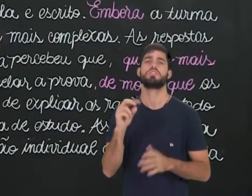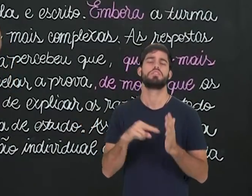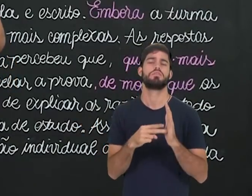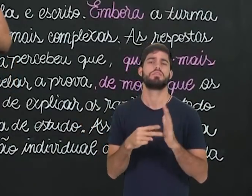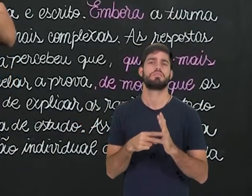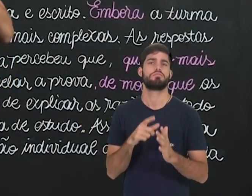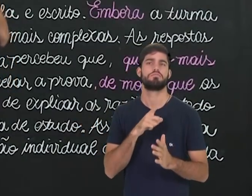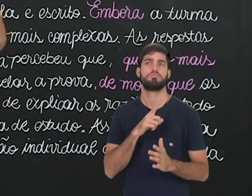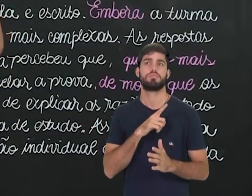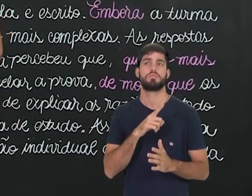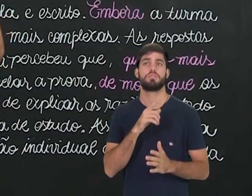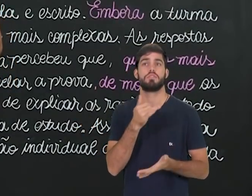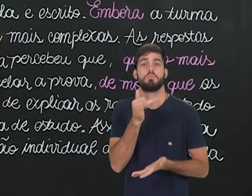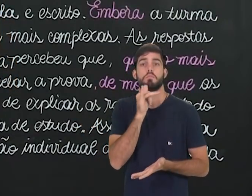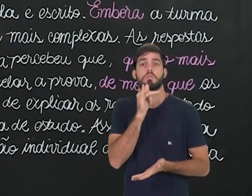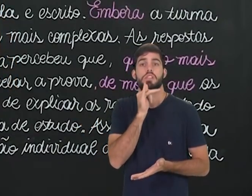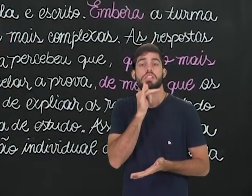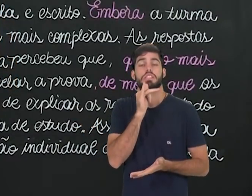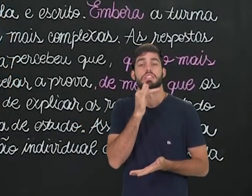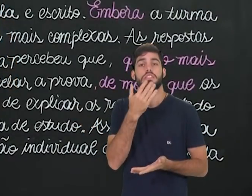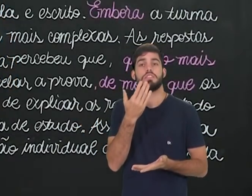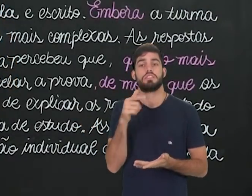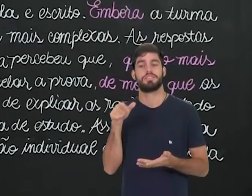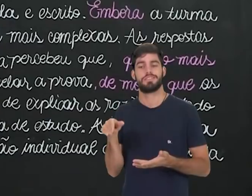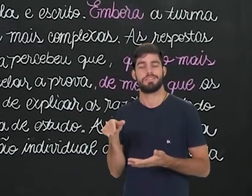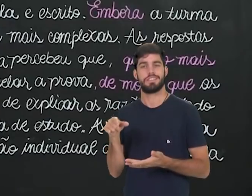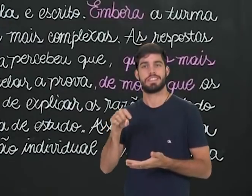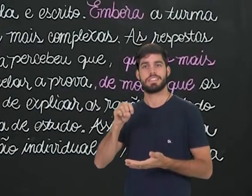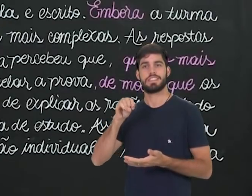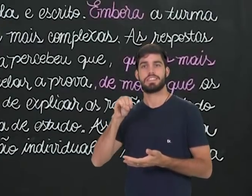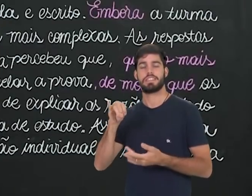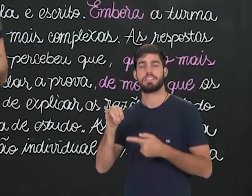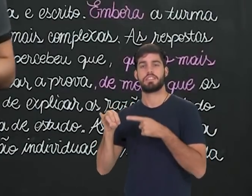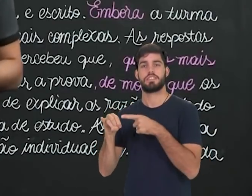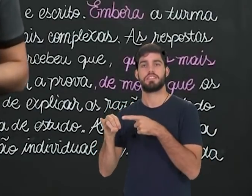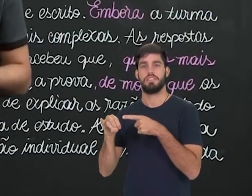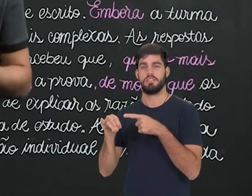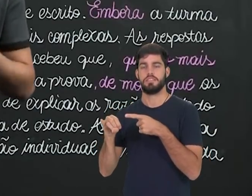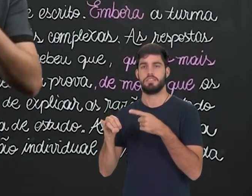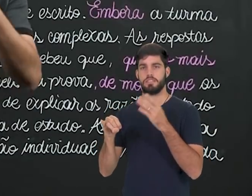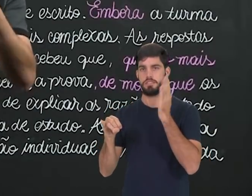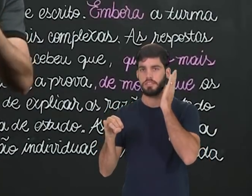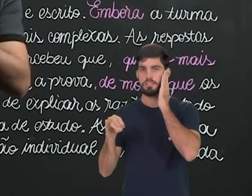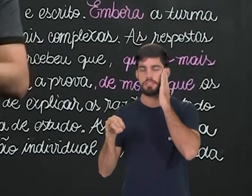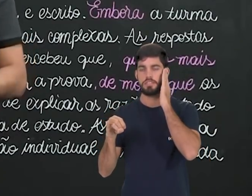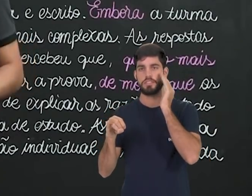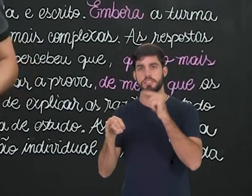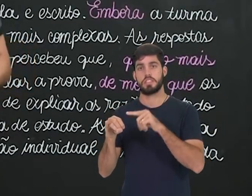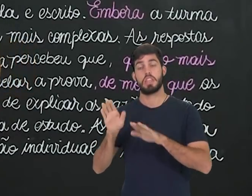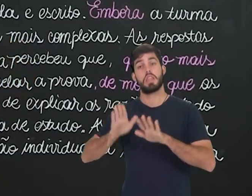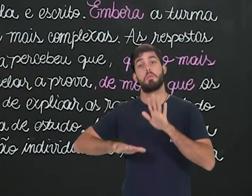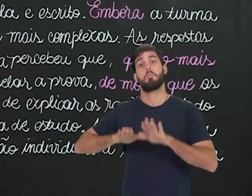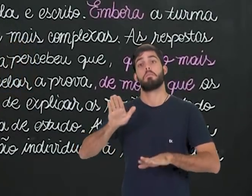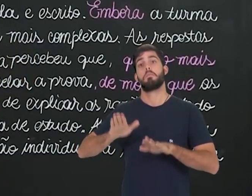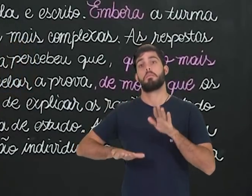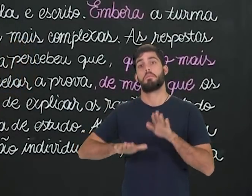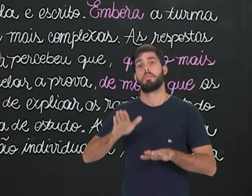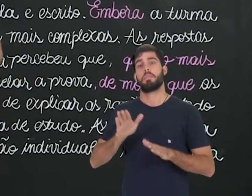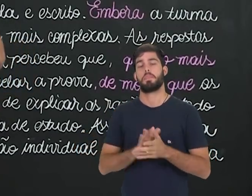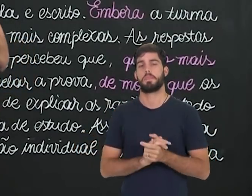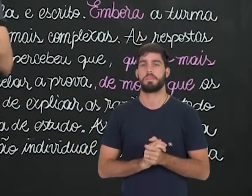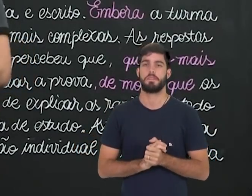visita aconteça. Essa condição é introduzida por uma oração iniciada pela conjunção se, que indica